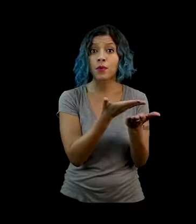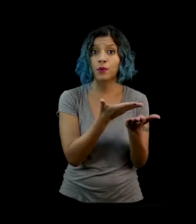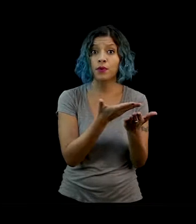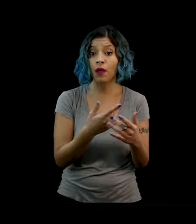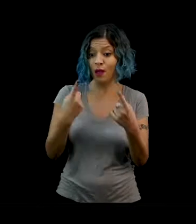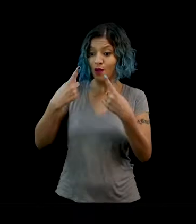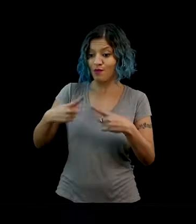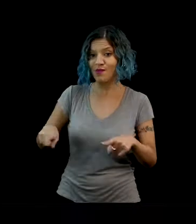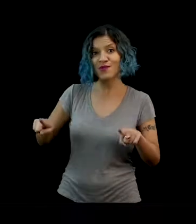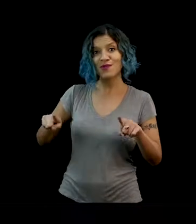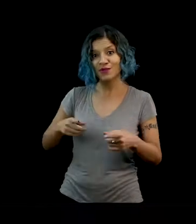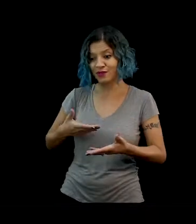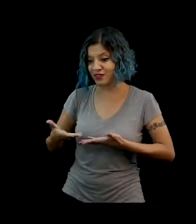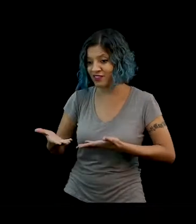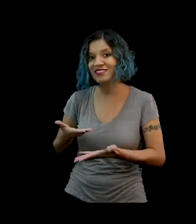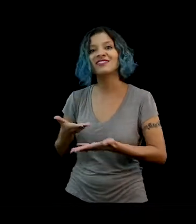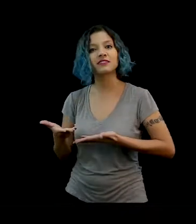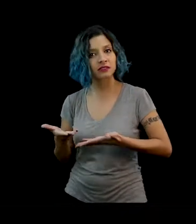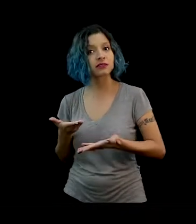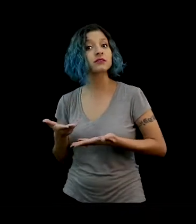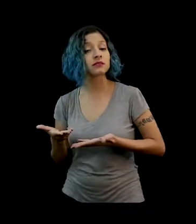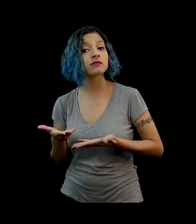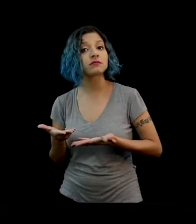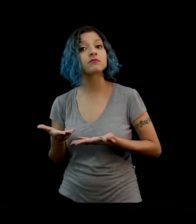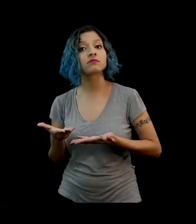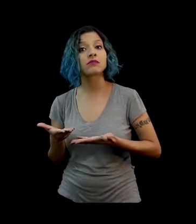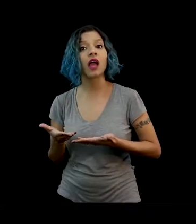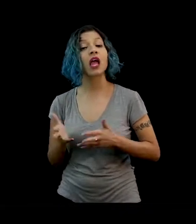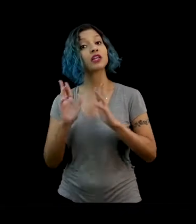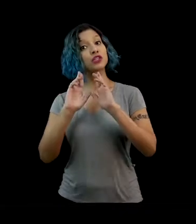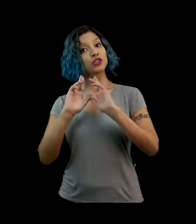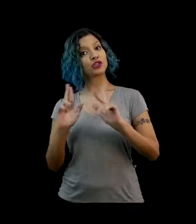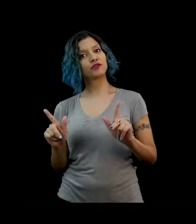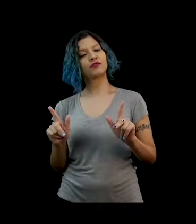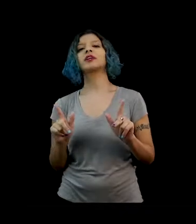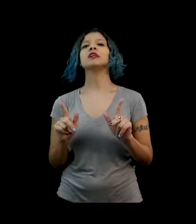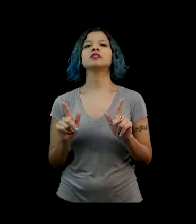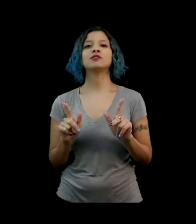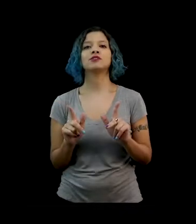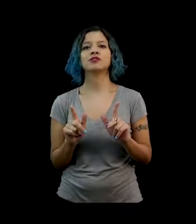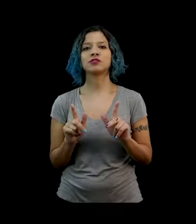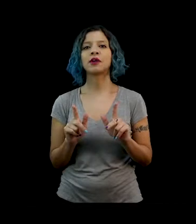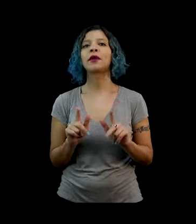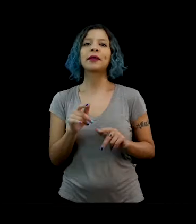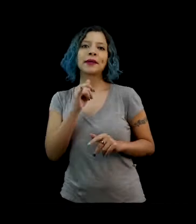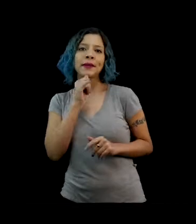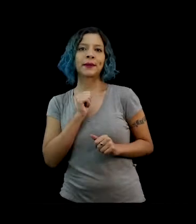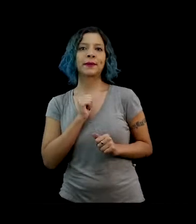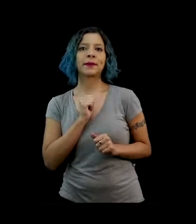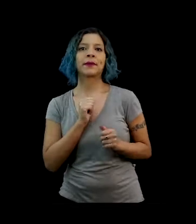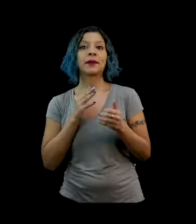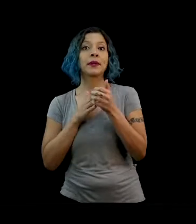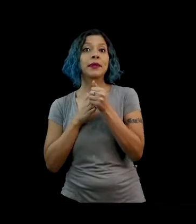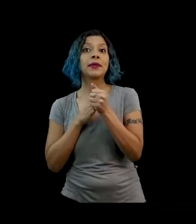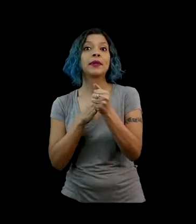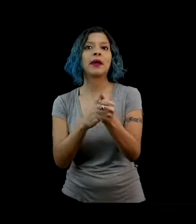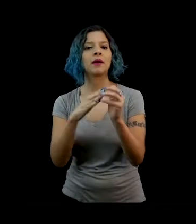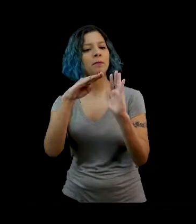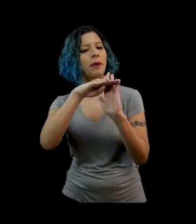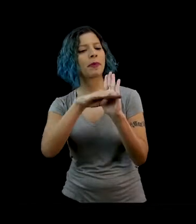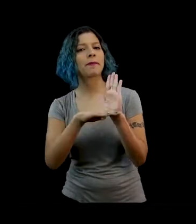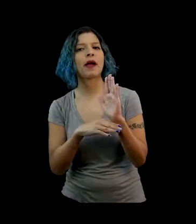uma música enfim é diferente de você fazer um guia sobre ansiedade